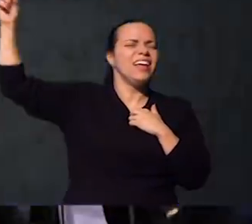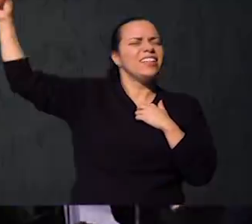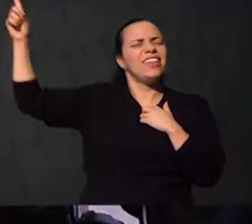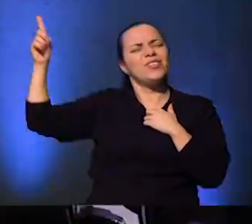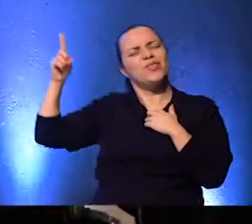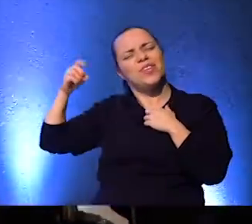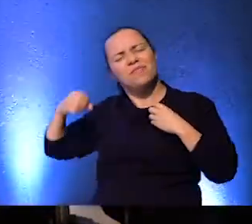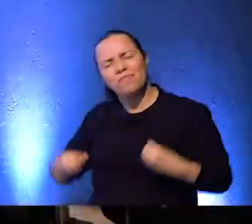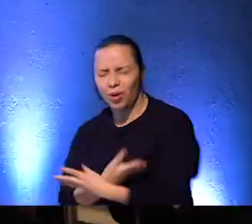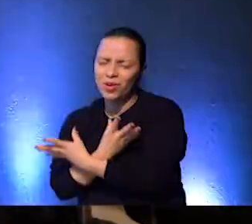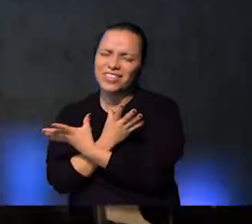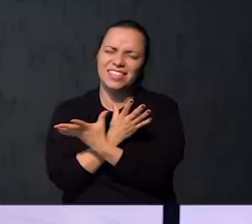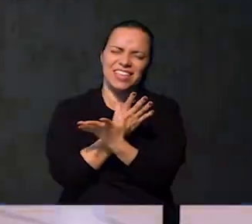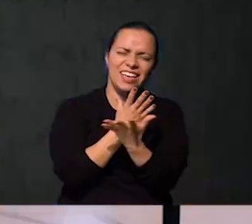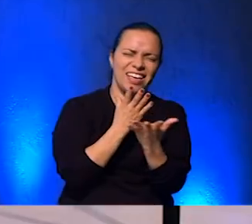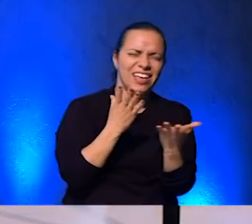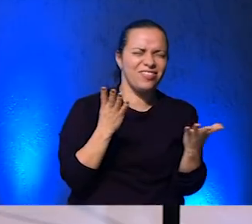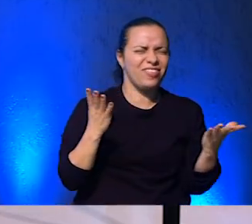tudo